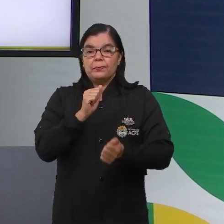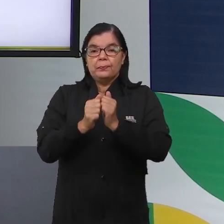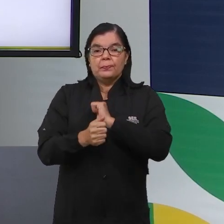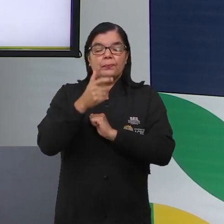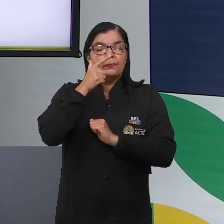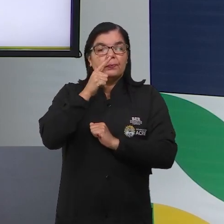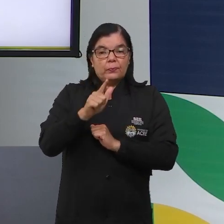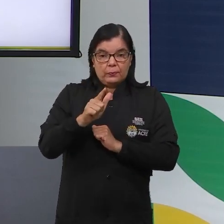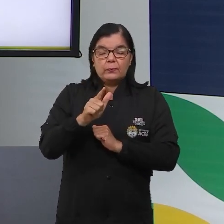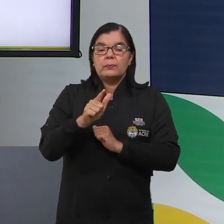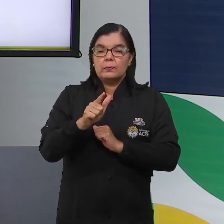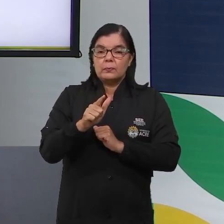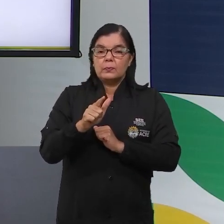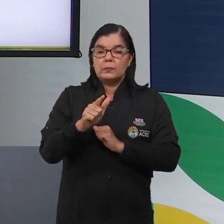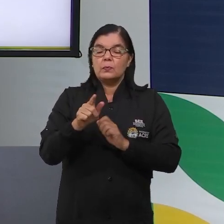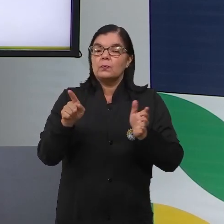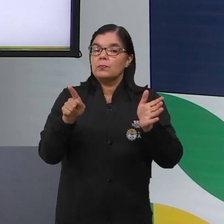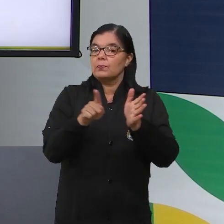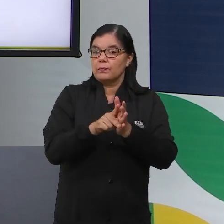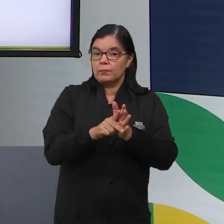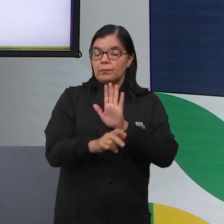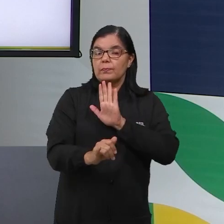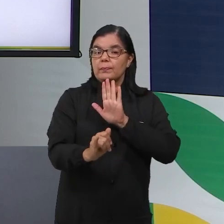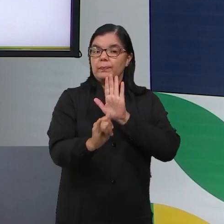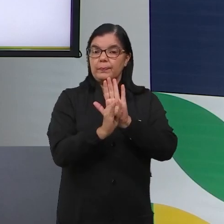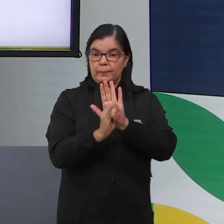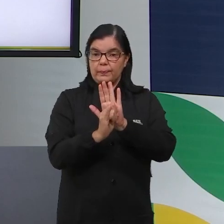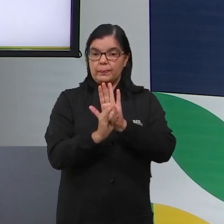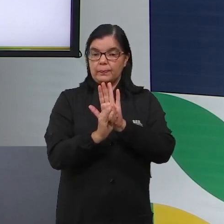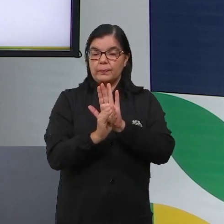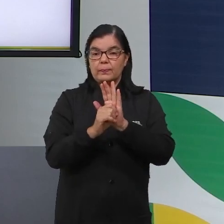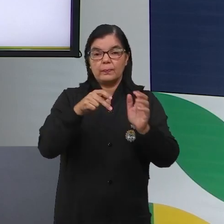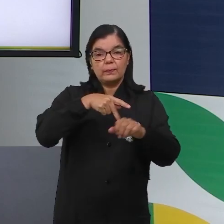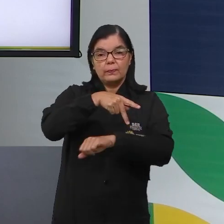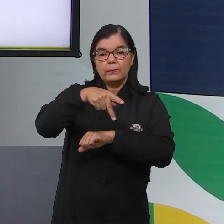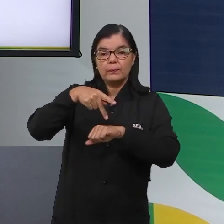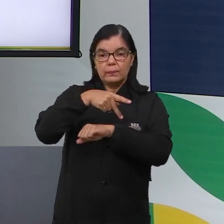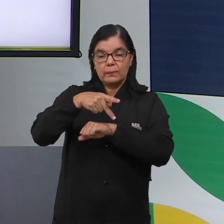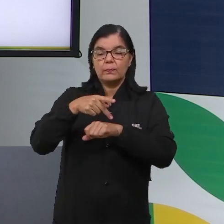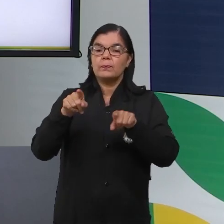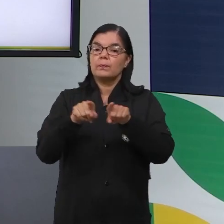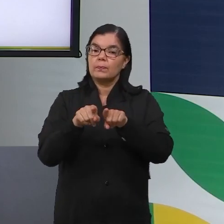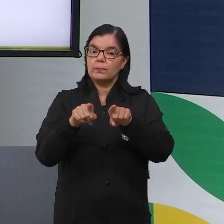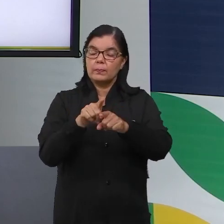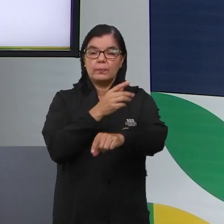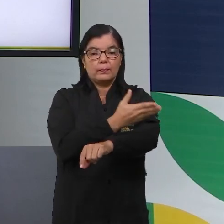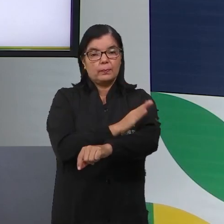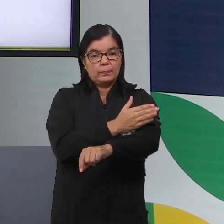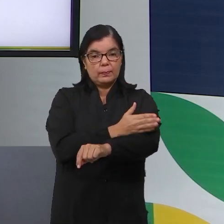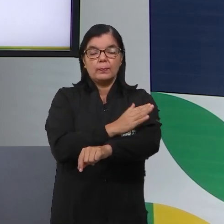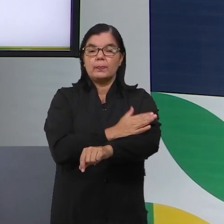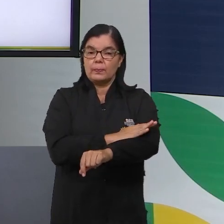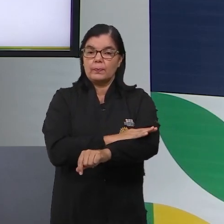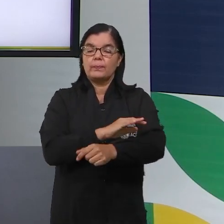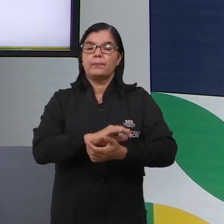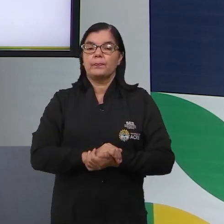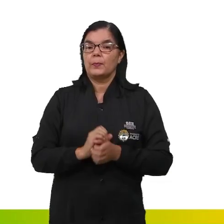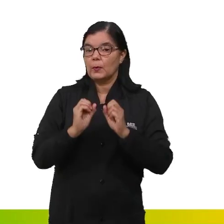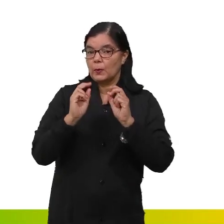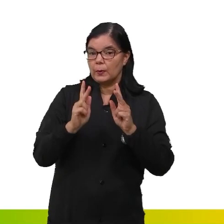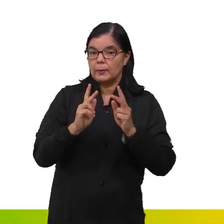consigo mapear o pertencimento, a identidade daquela nação, através da prática. É basicamente isso que a gente está falando,